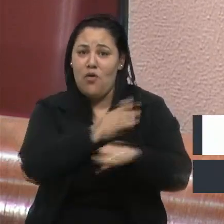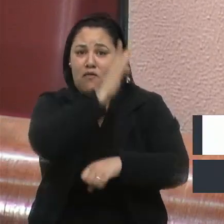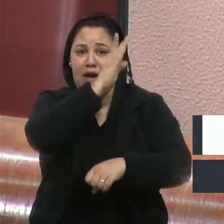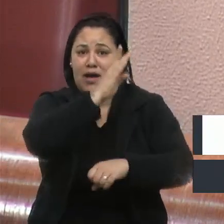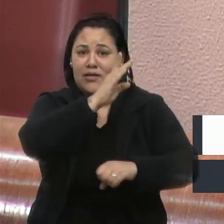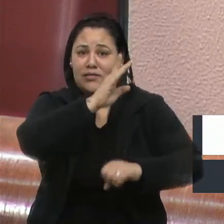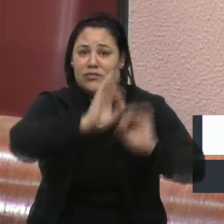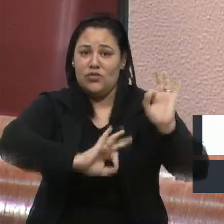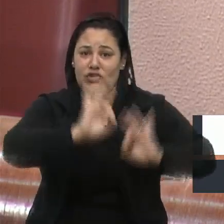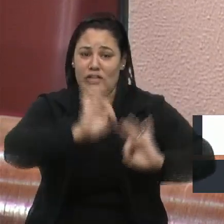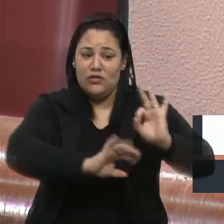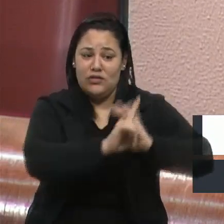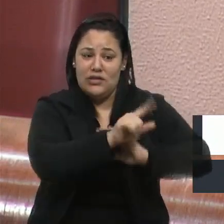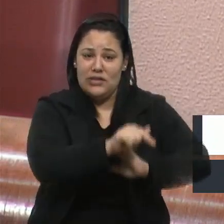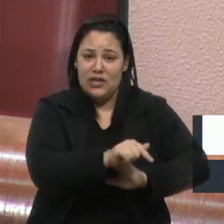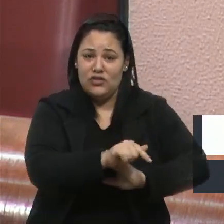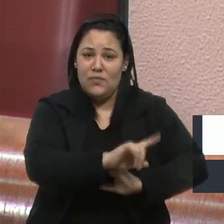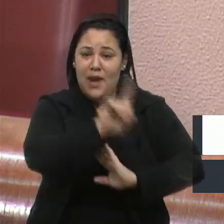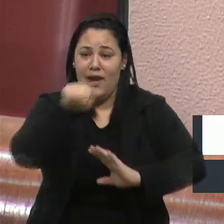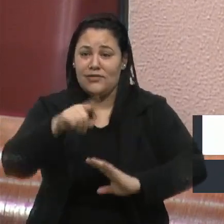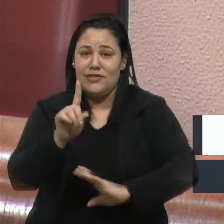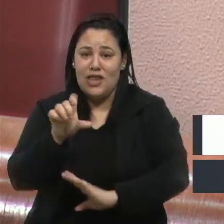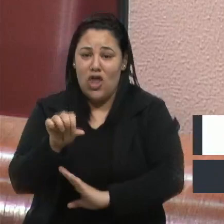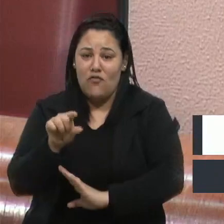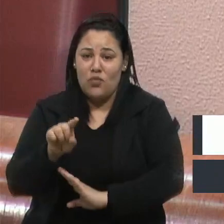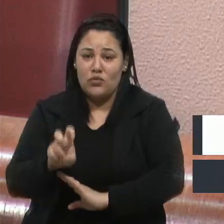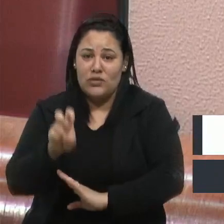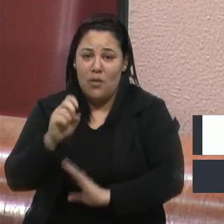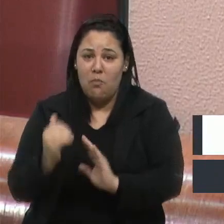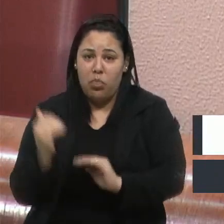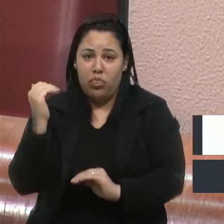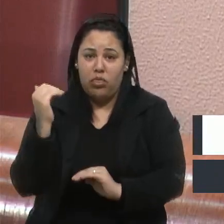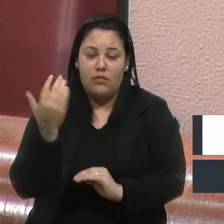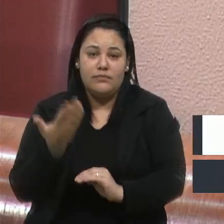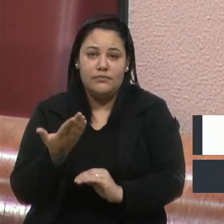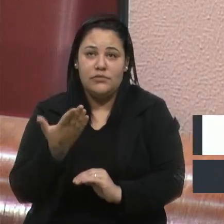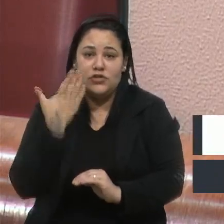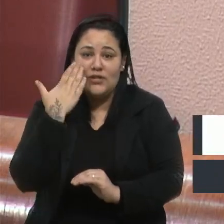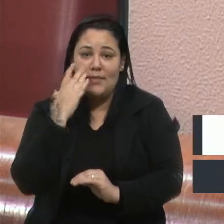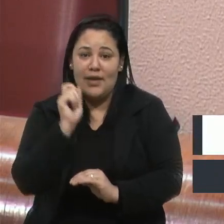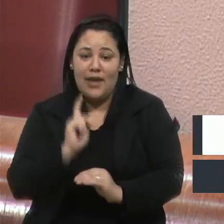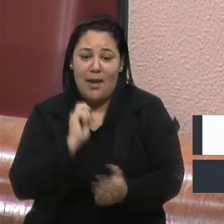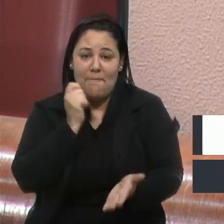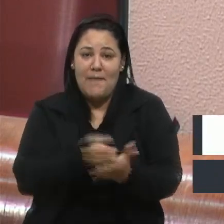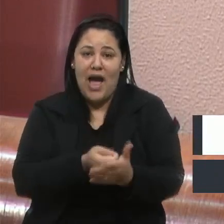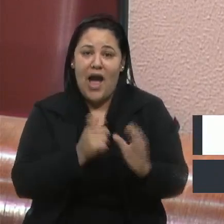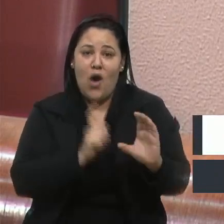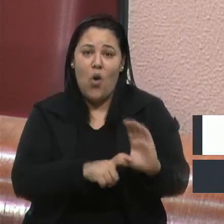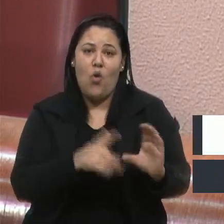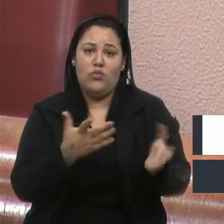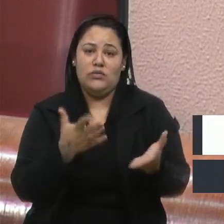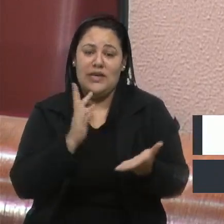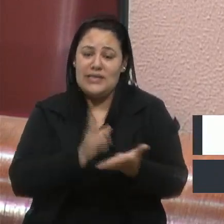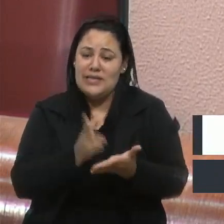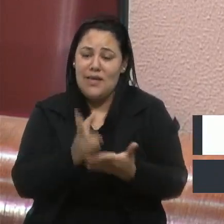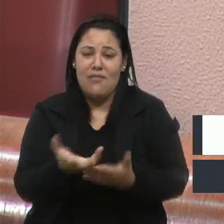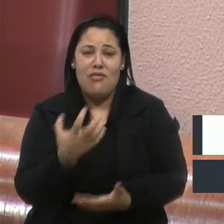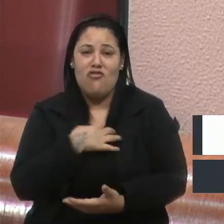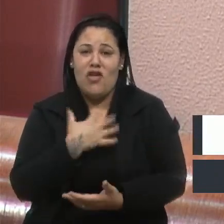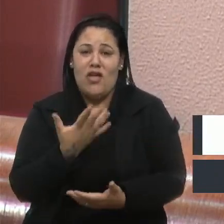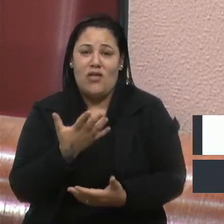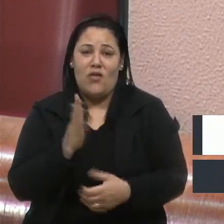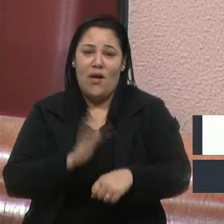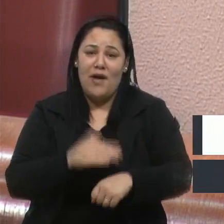para 19,5 de aumento, porque a gente sabe quem que vai pagar a conta. É sempre assim, é muito mais fácil que